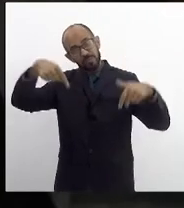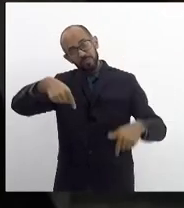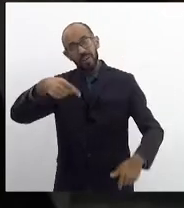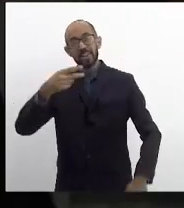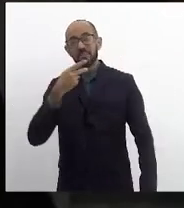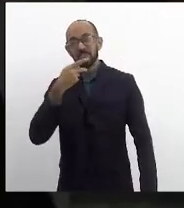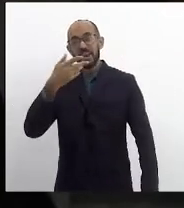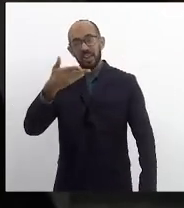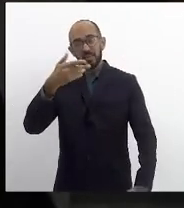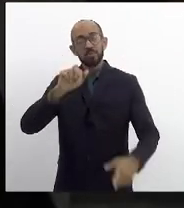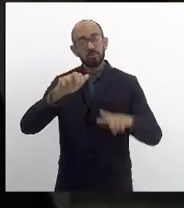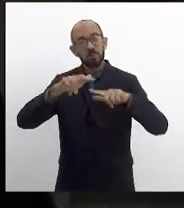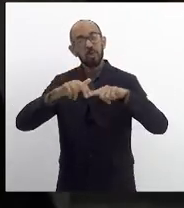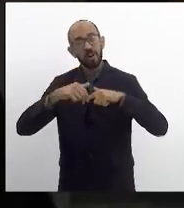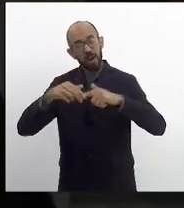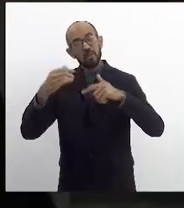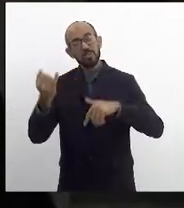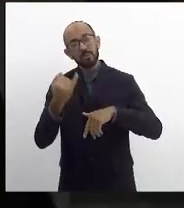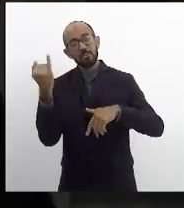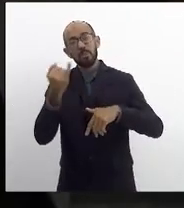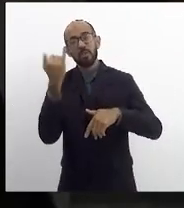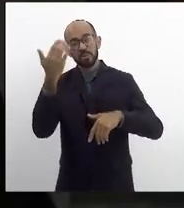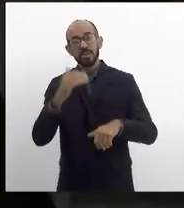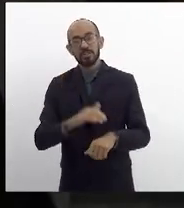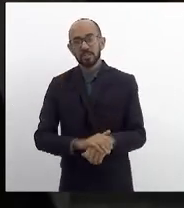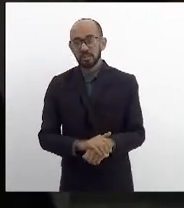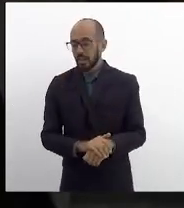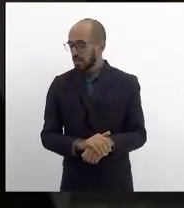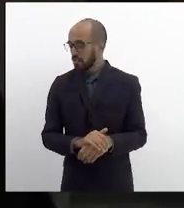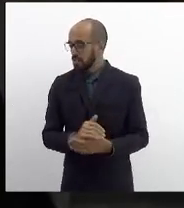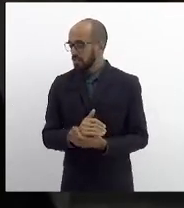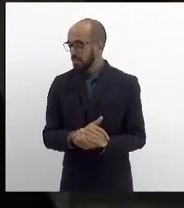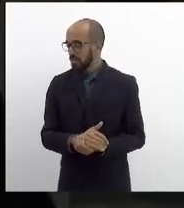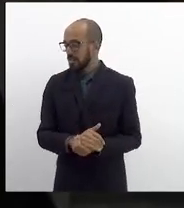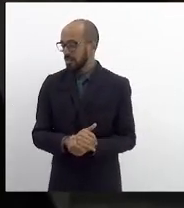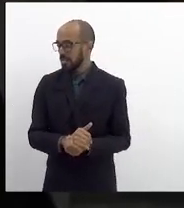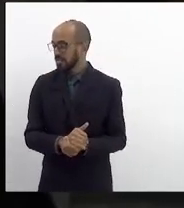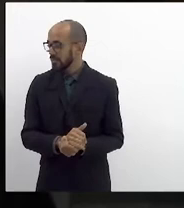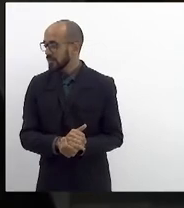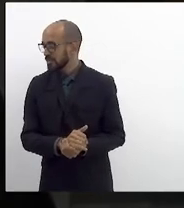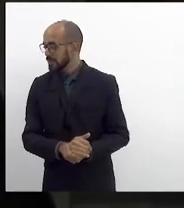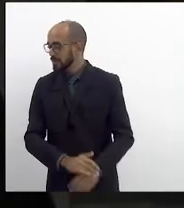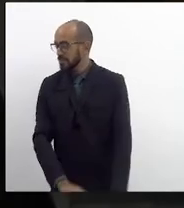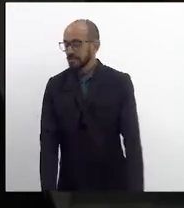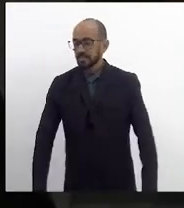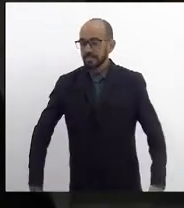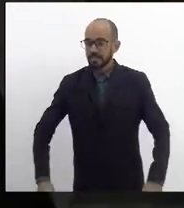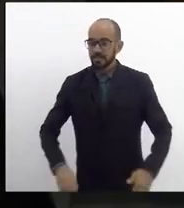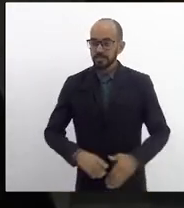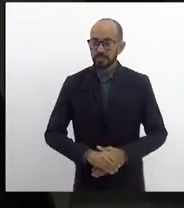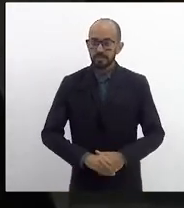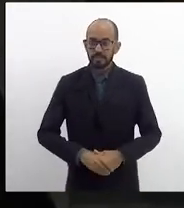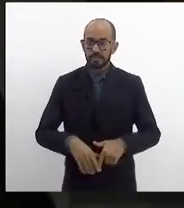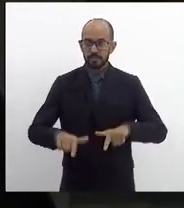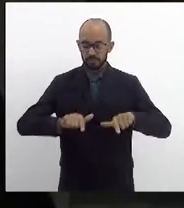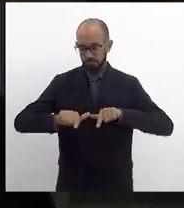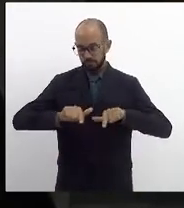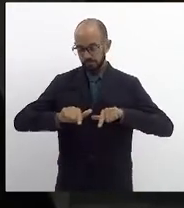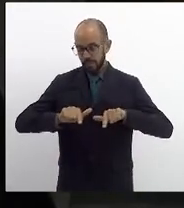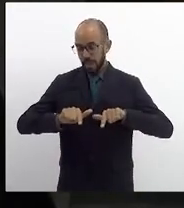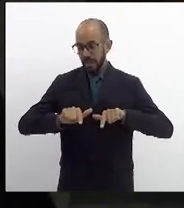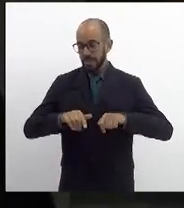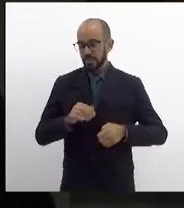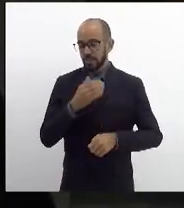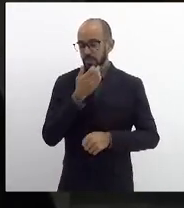plenário pela relevância do mesmo e porque é uma decisão que não trabalha na linha